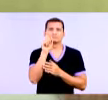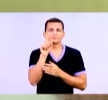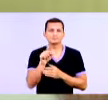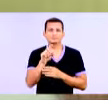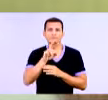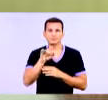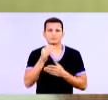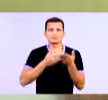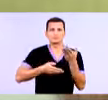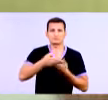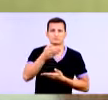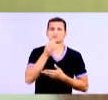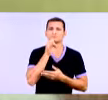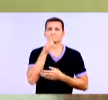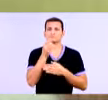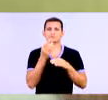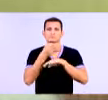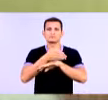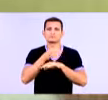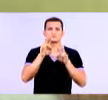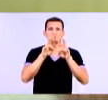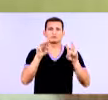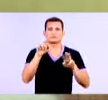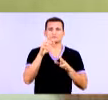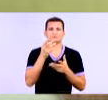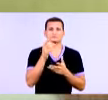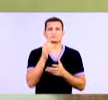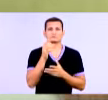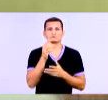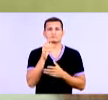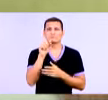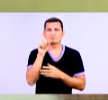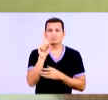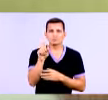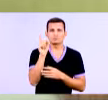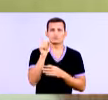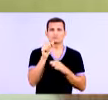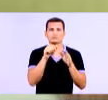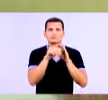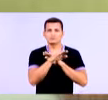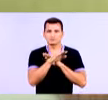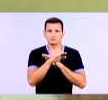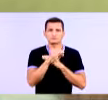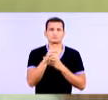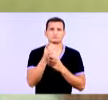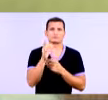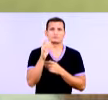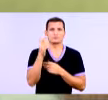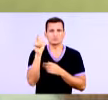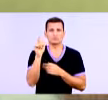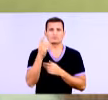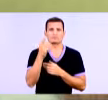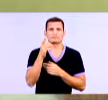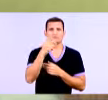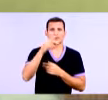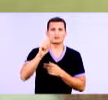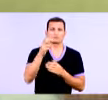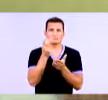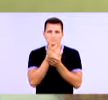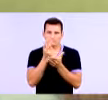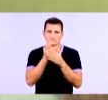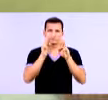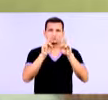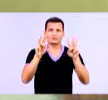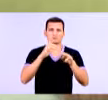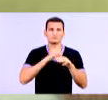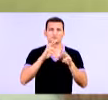né? Imagine você entrar no site que você acessa um botão de gravação que ele é de um formato, aí você acessa uma outra página do mesmo site que ele tem